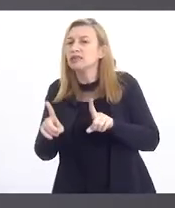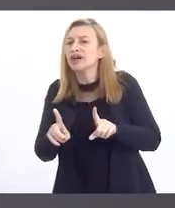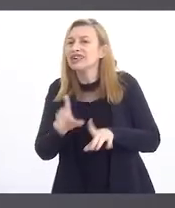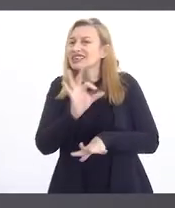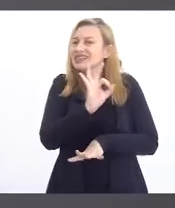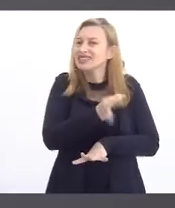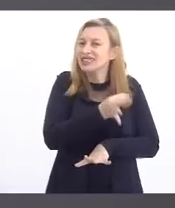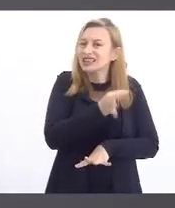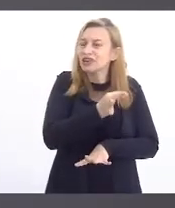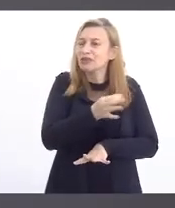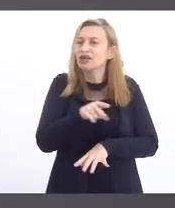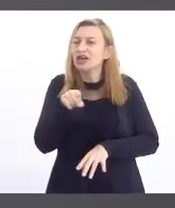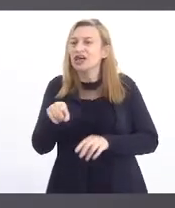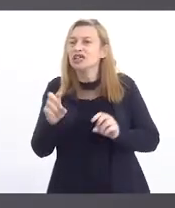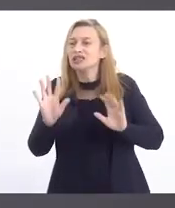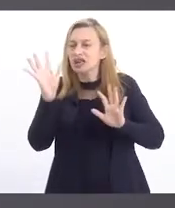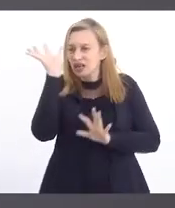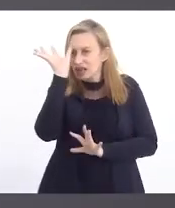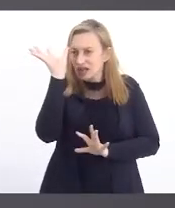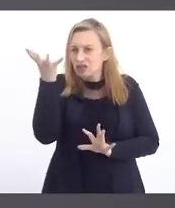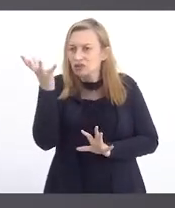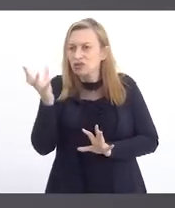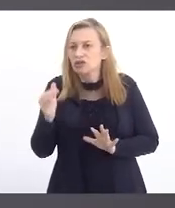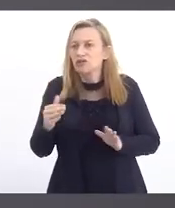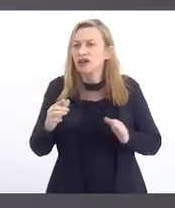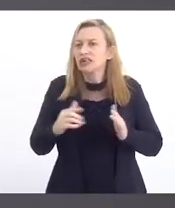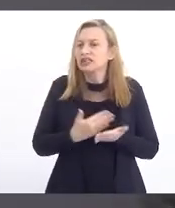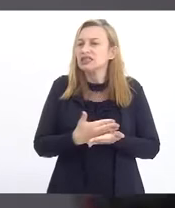praticamente é essa que é a solução que a gente vai partir.